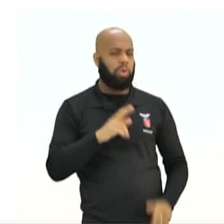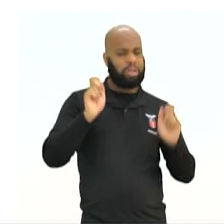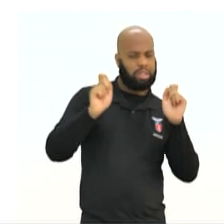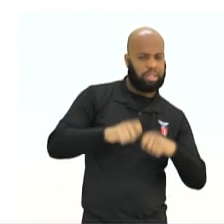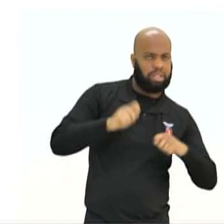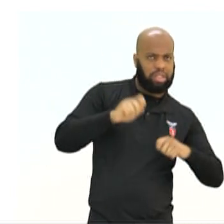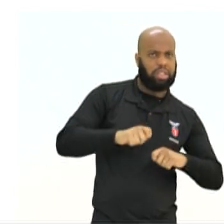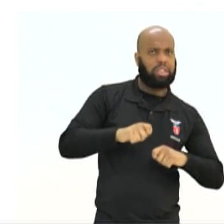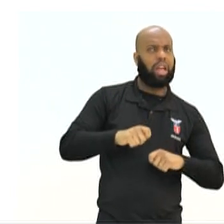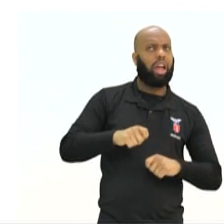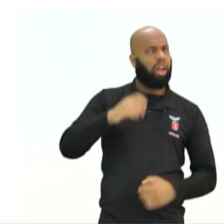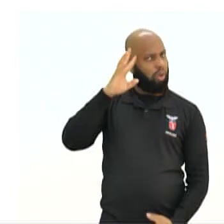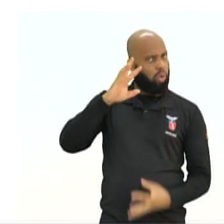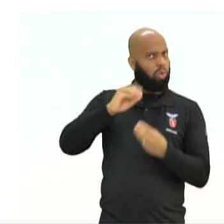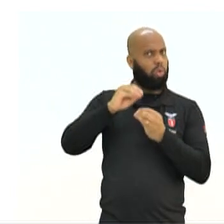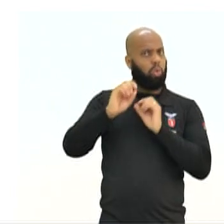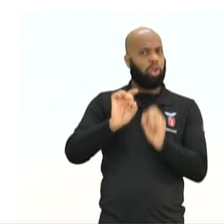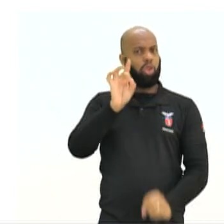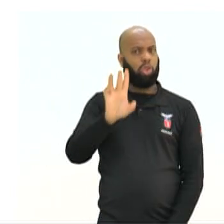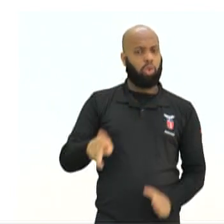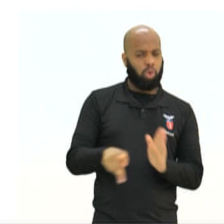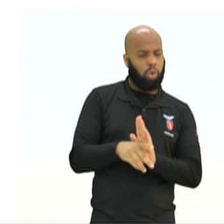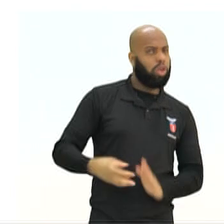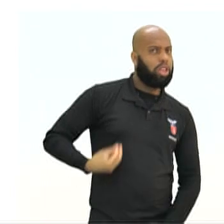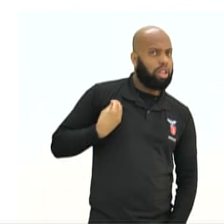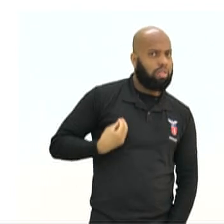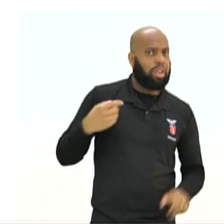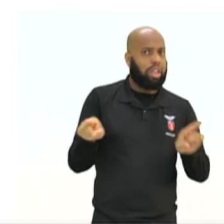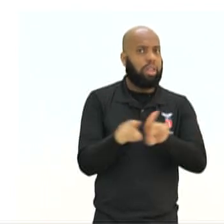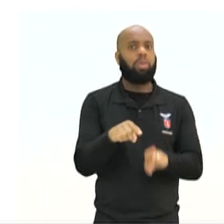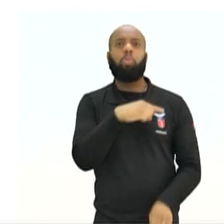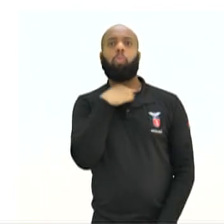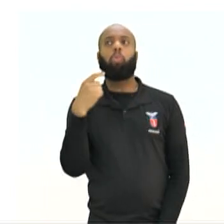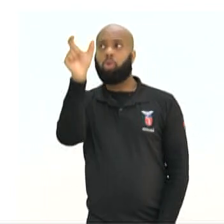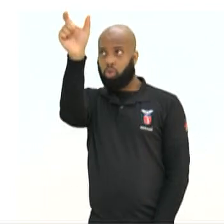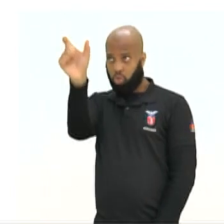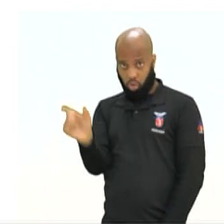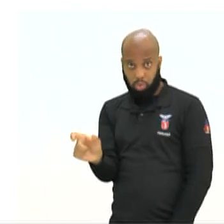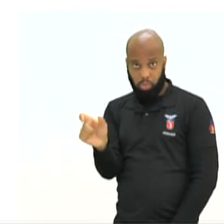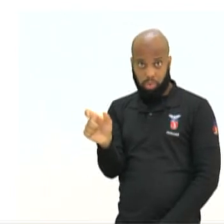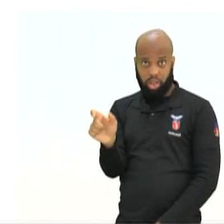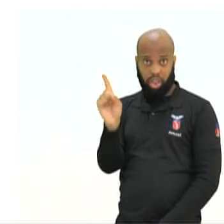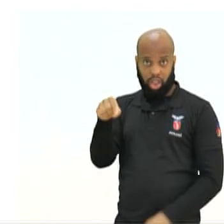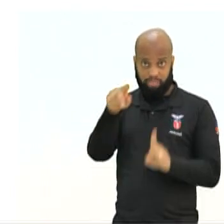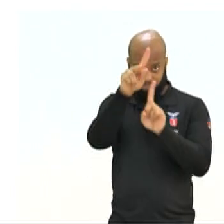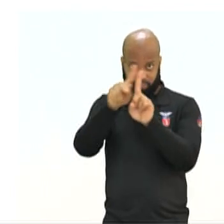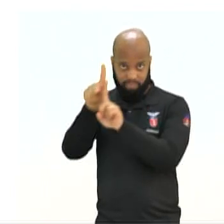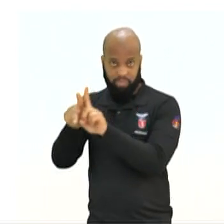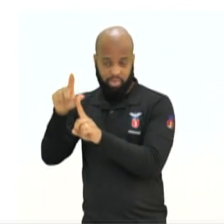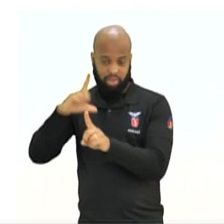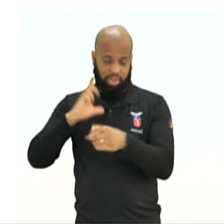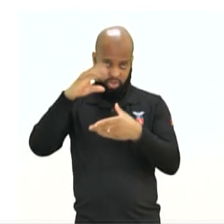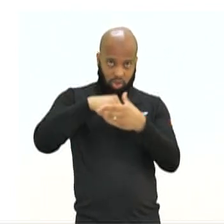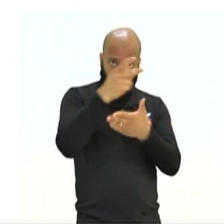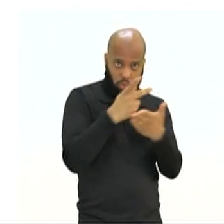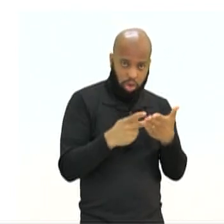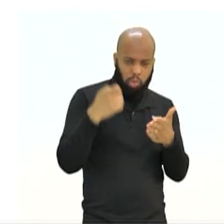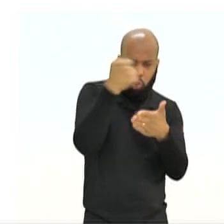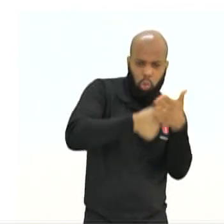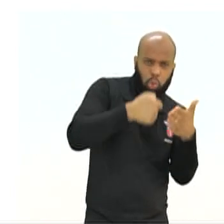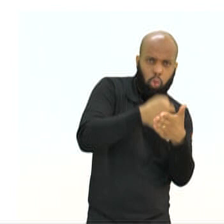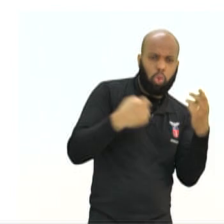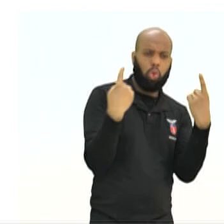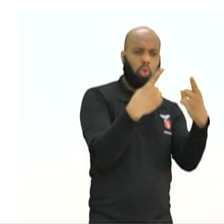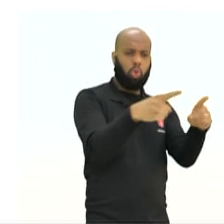possível inferir que se refere apenas à vida e à morte de Severino, protagonista do poema, que luta